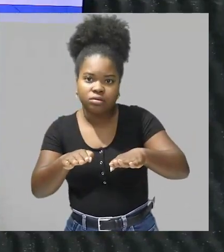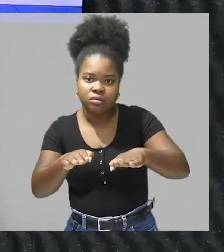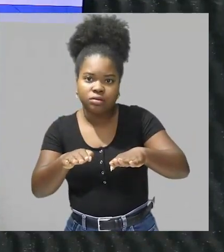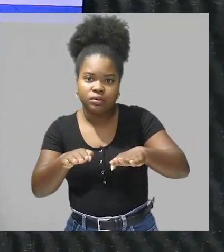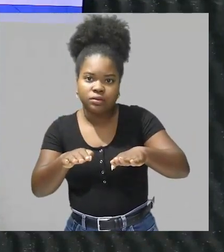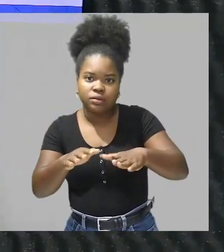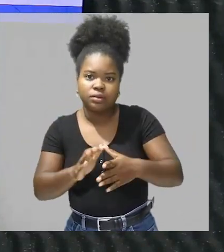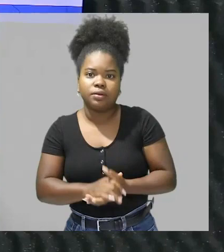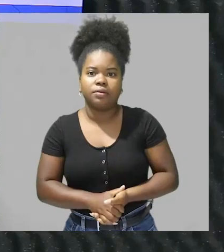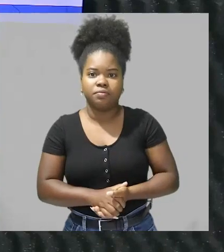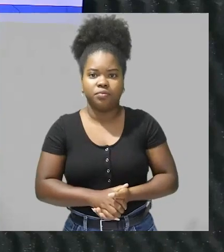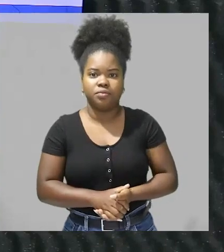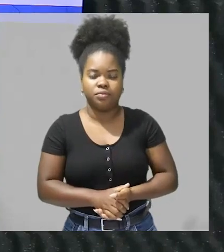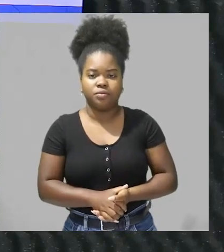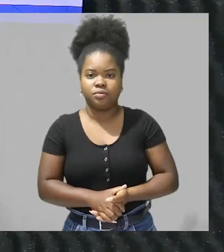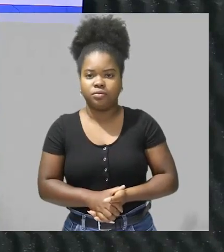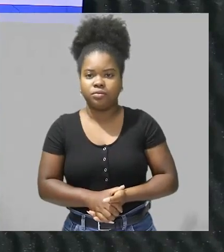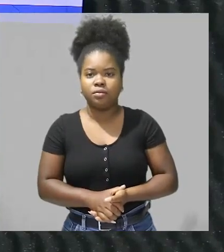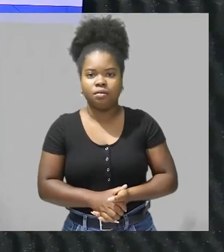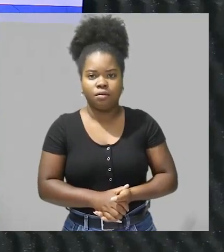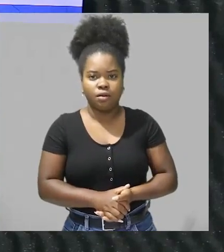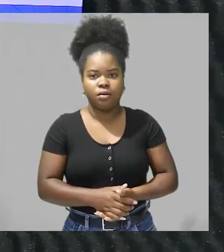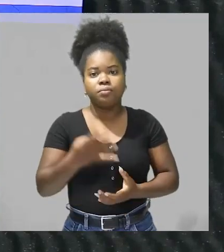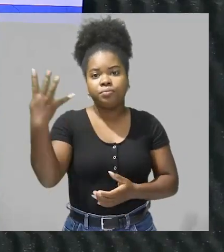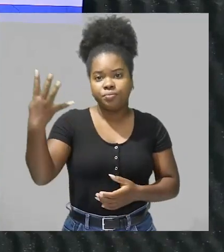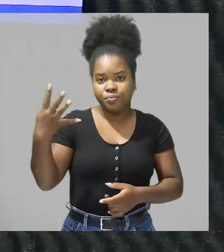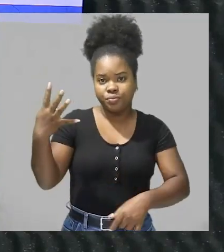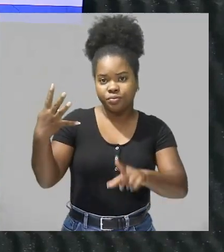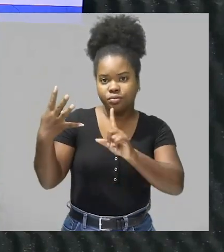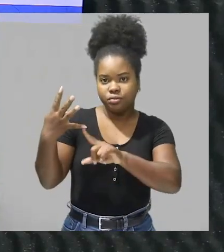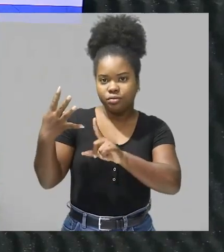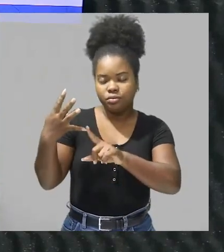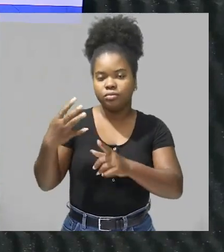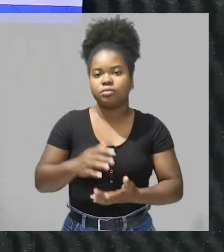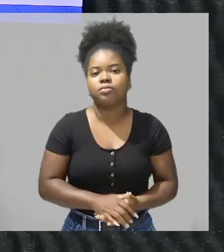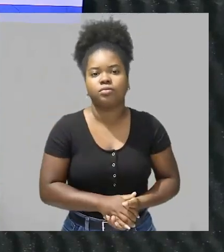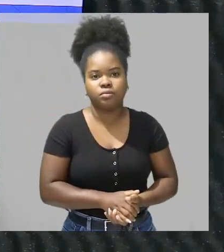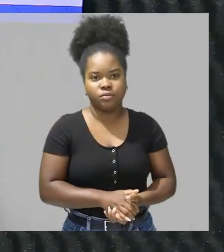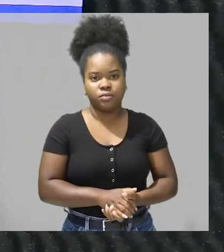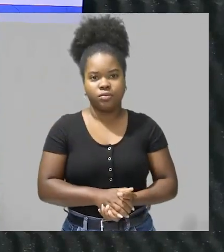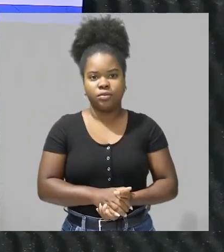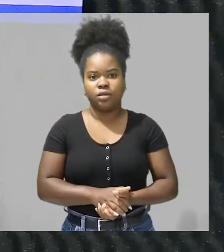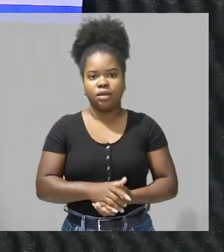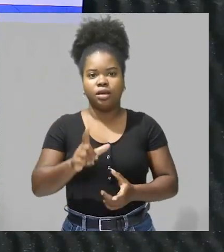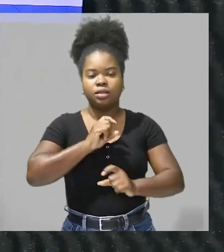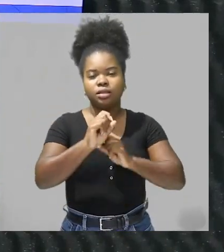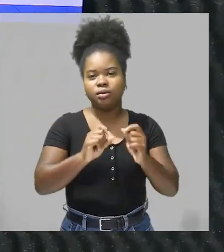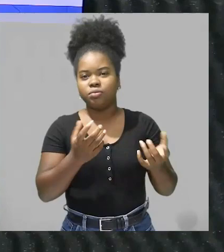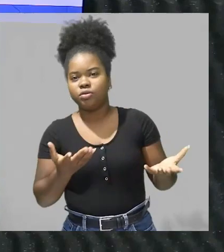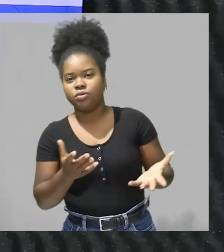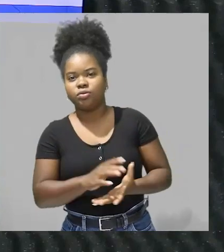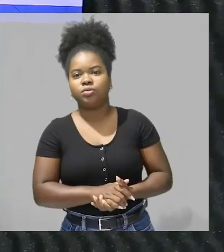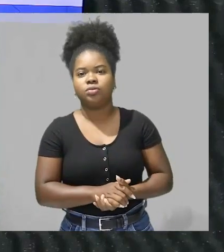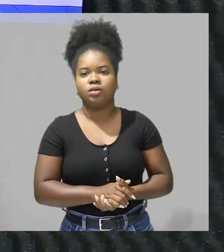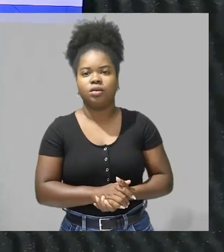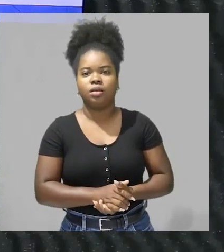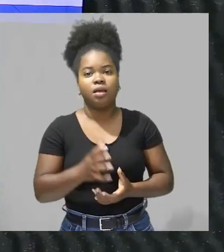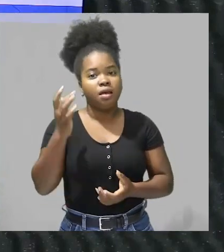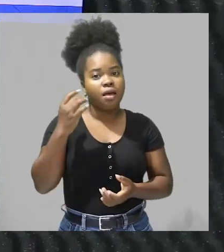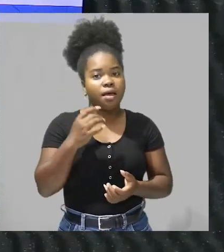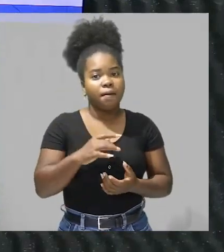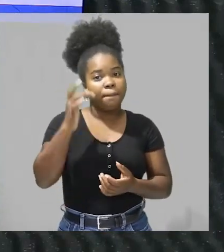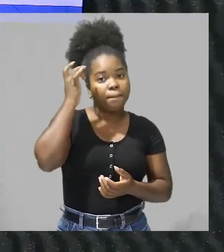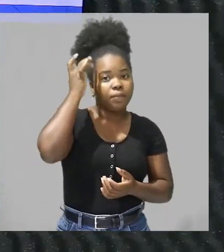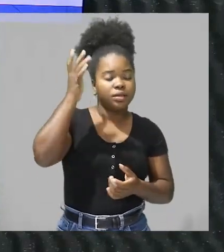etapas Ok 4 caixa de inspeção então facilita a distribuição